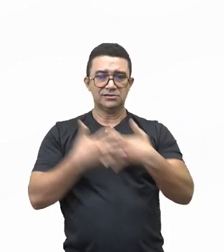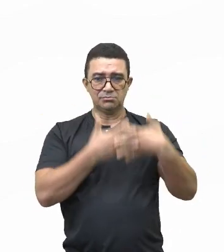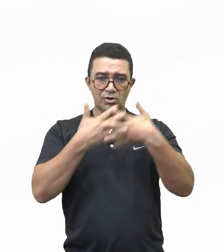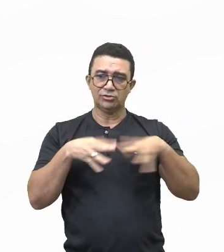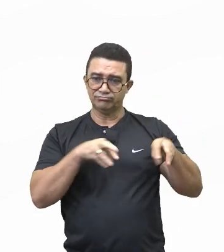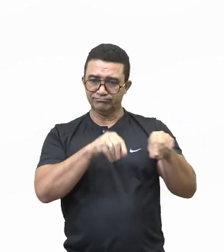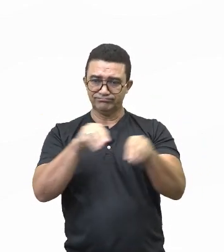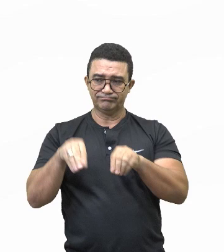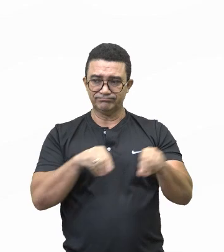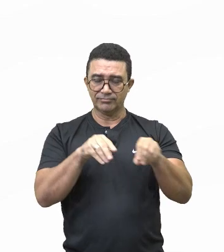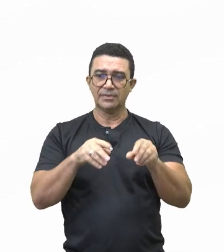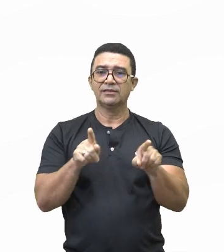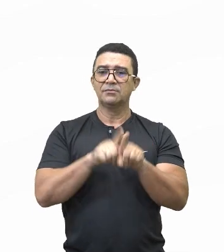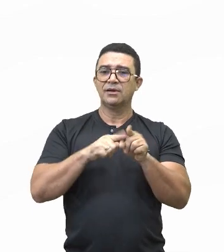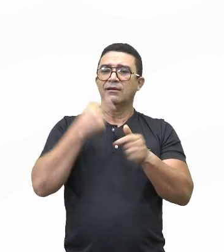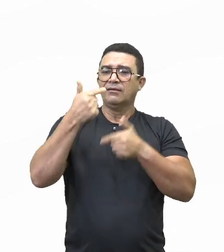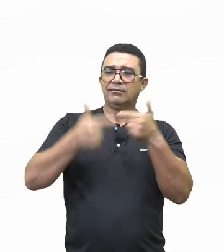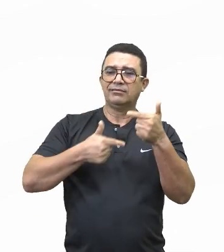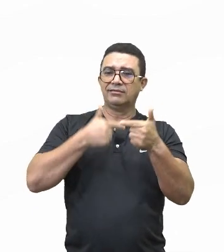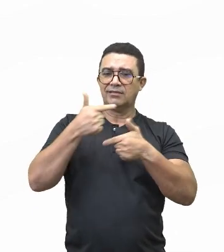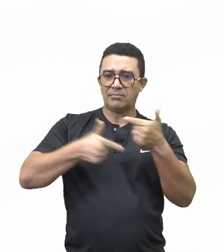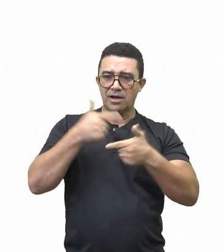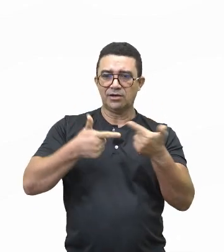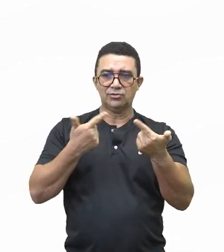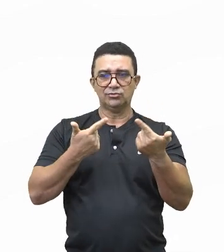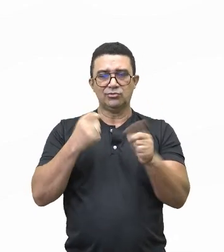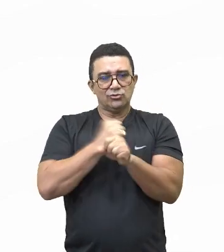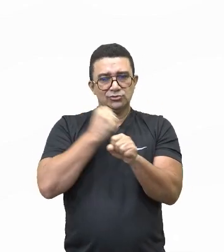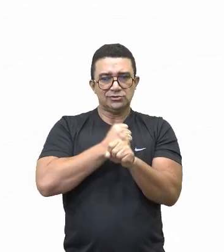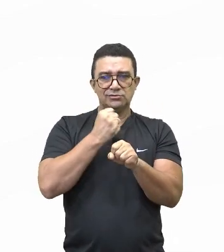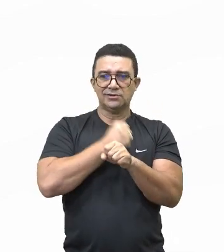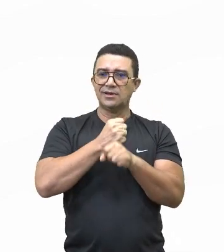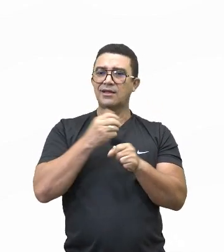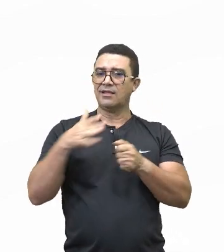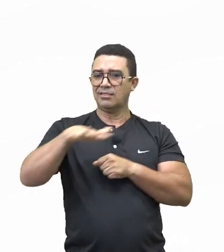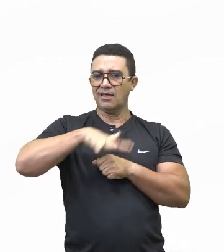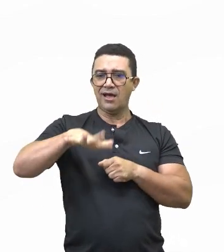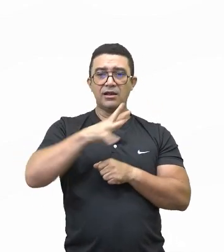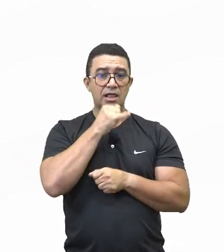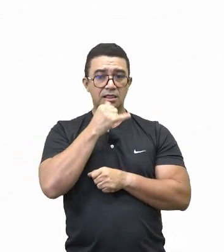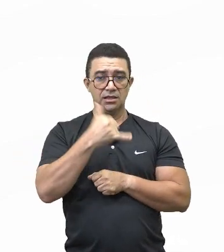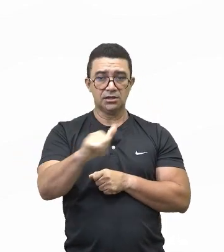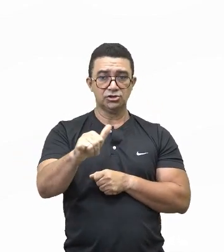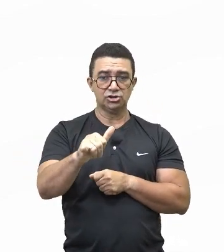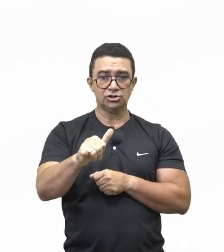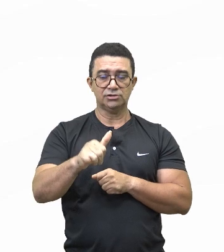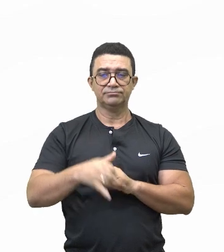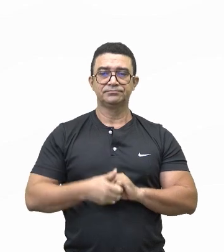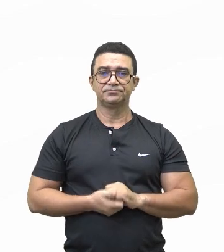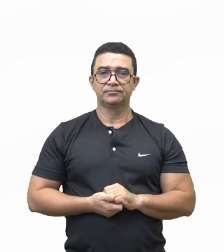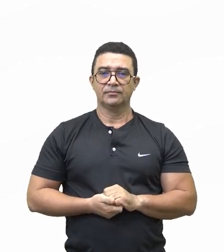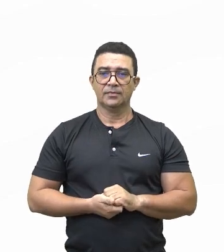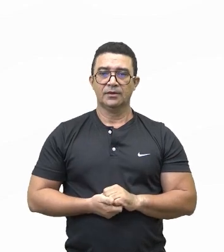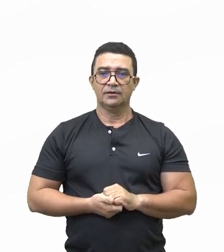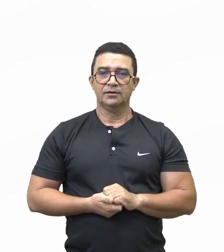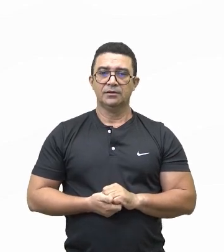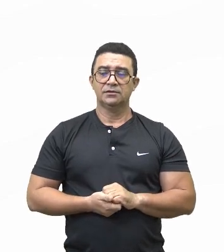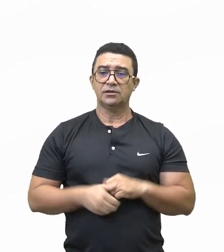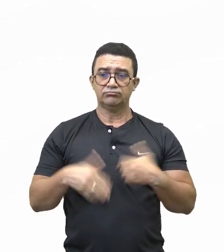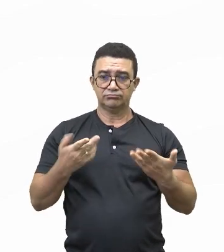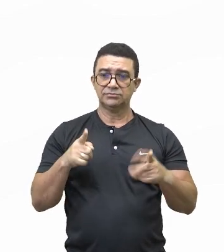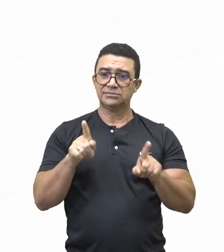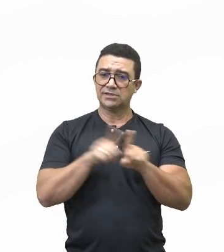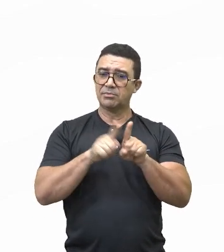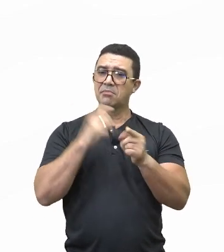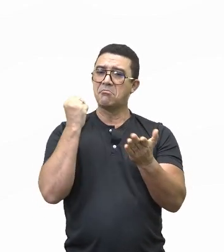eixo logístico, obras na questão de energia, né? Com evolução ali nos setores elétricos, né? E isso também